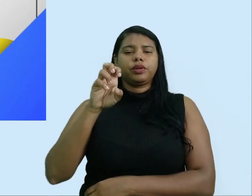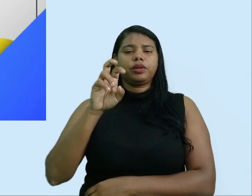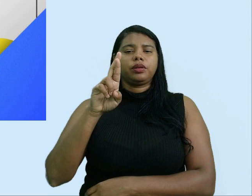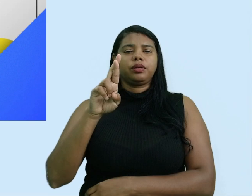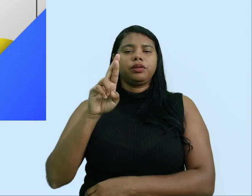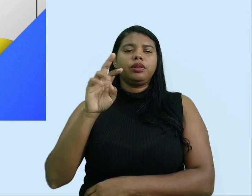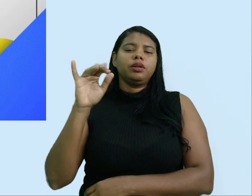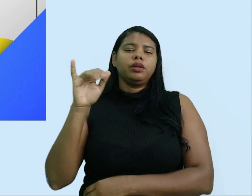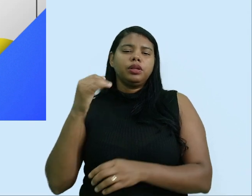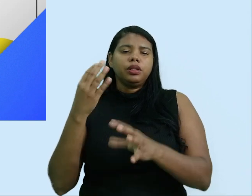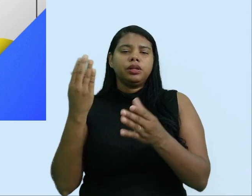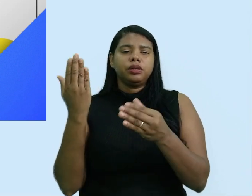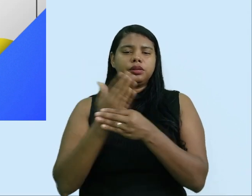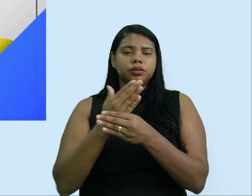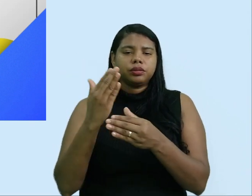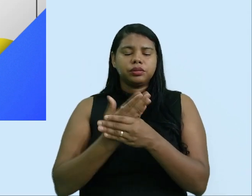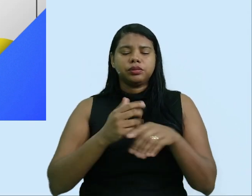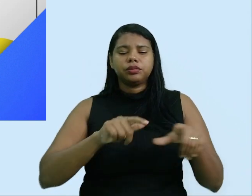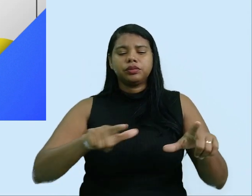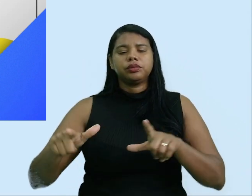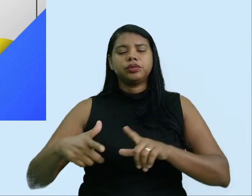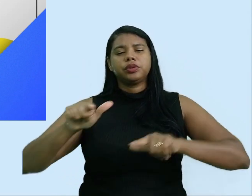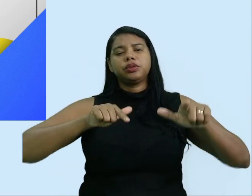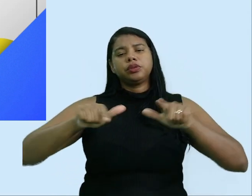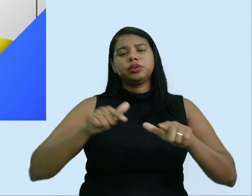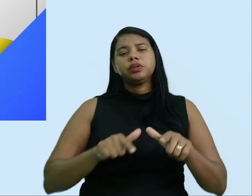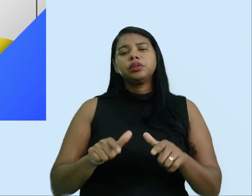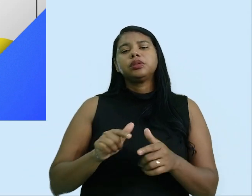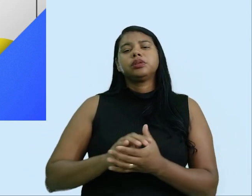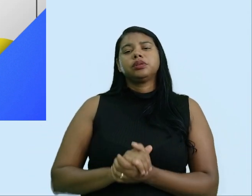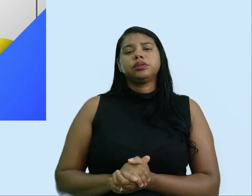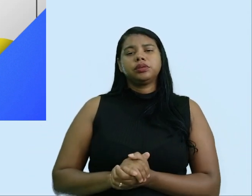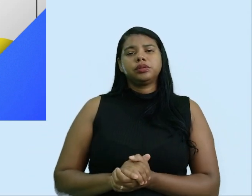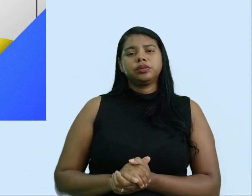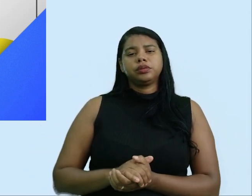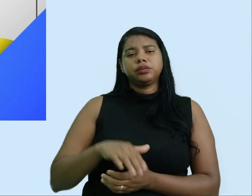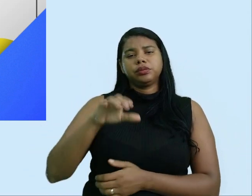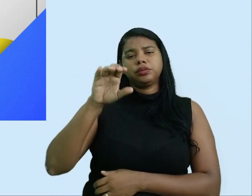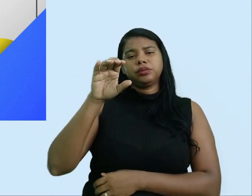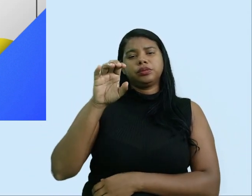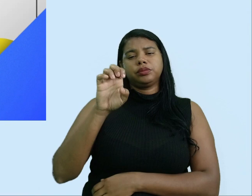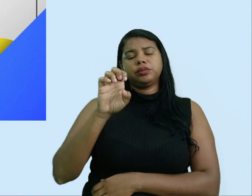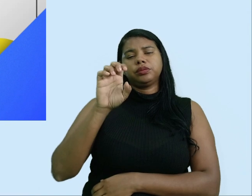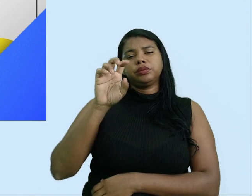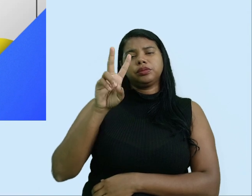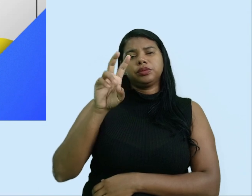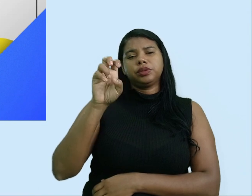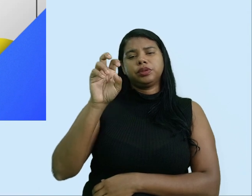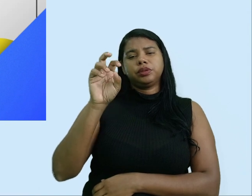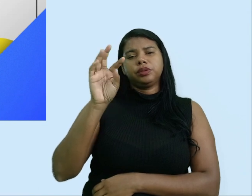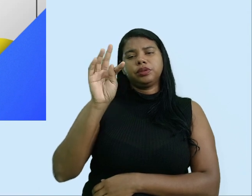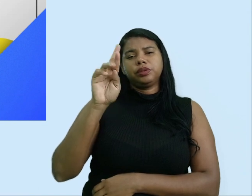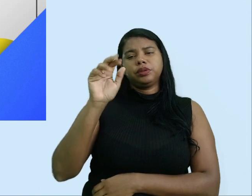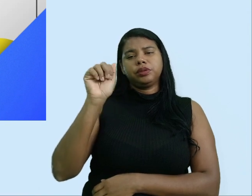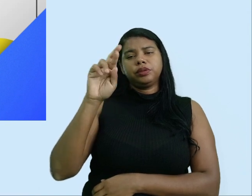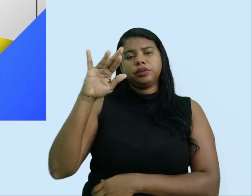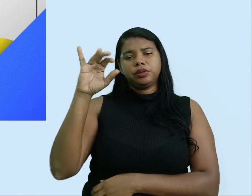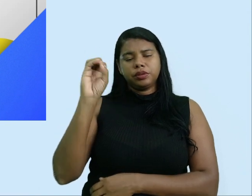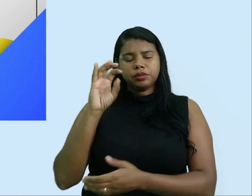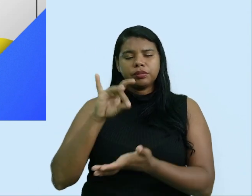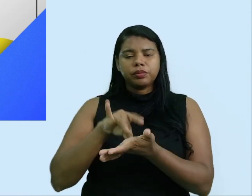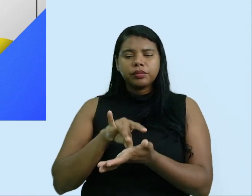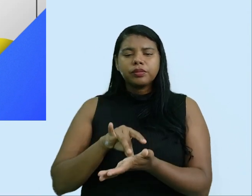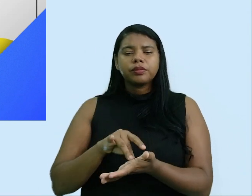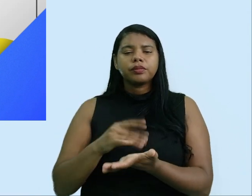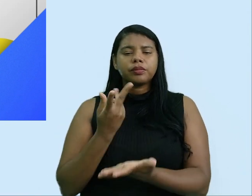dos processos e do ambiente de trabalho. Eu preciso conhecer o risco ali presente, conhecer o ambiente para poder